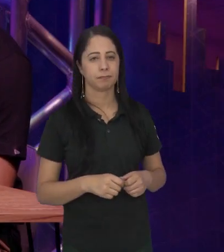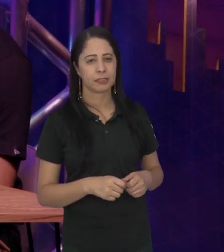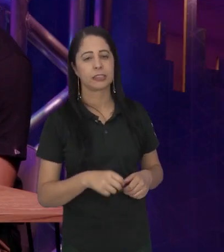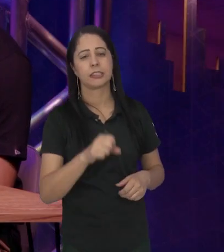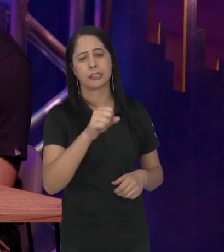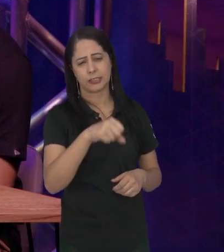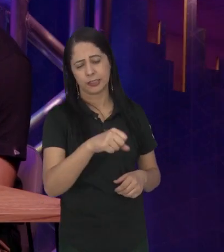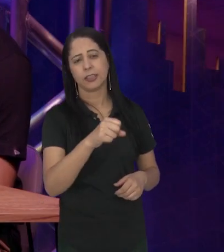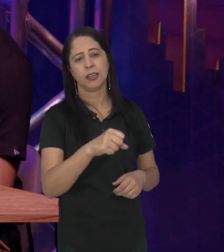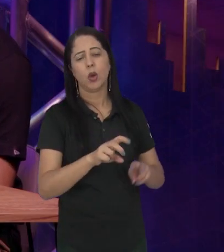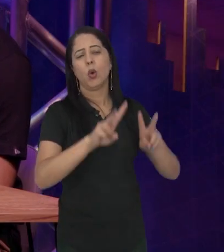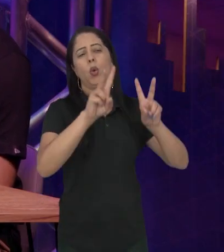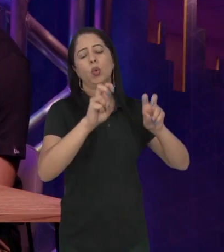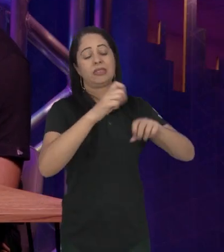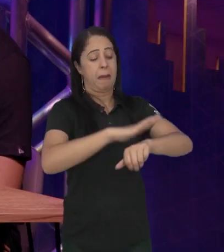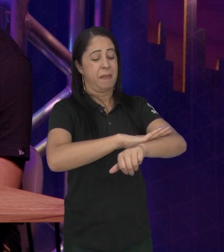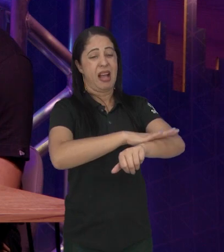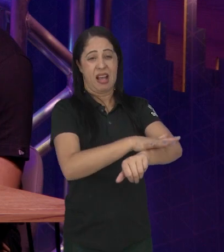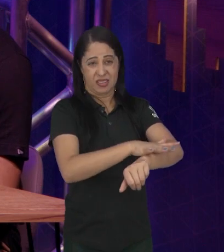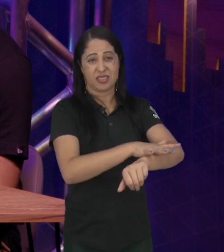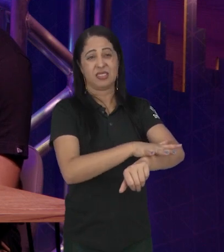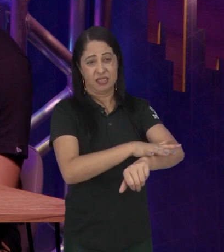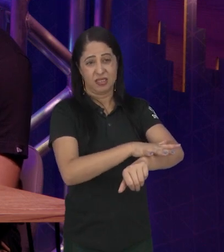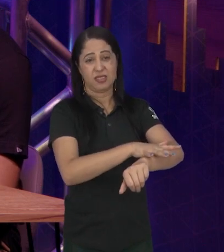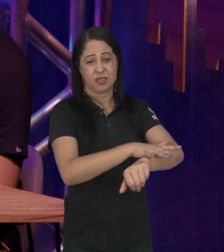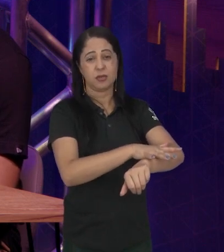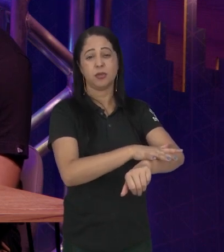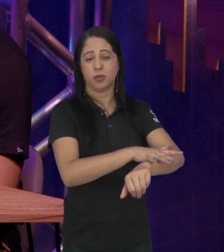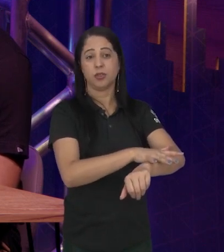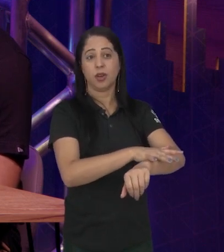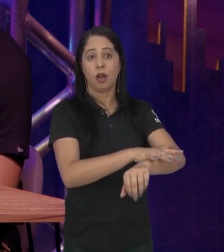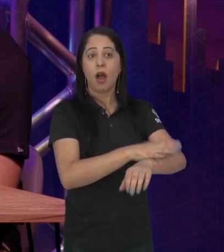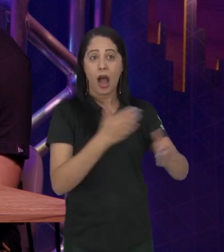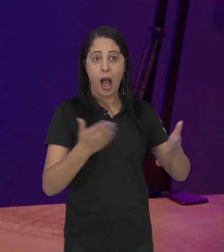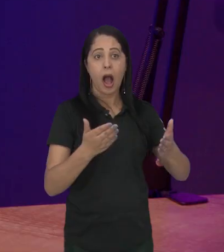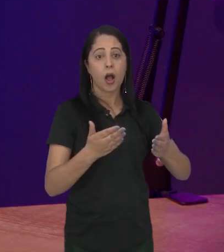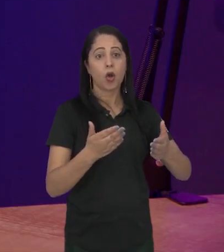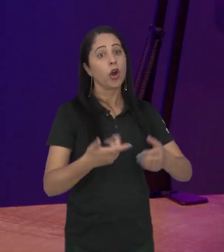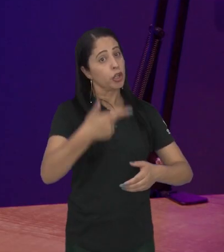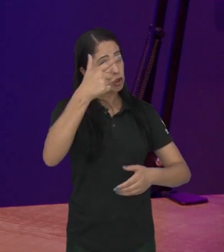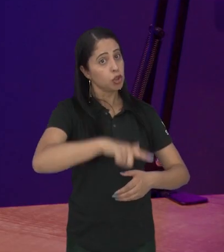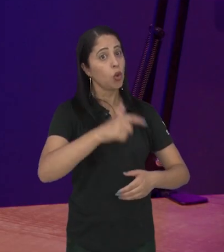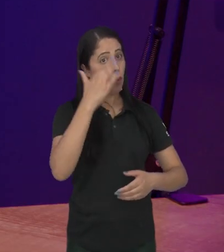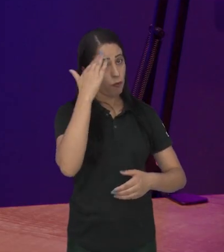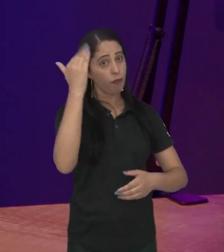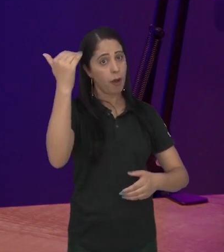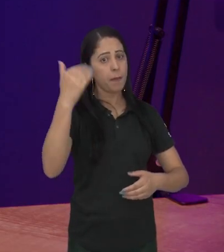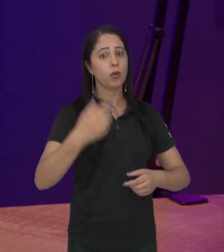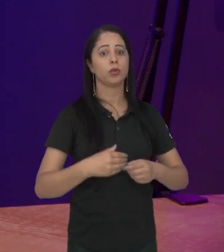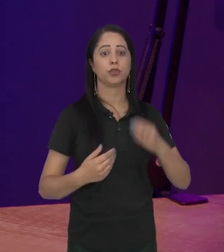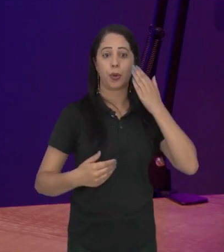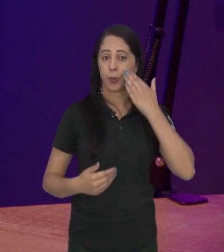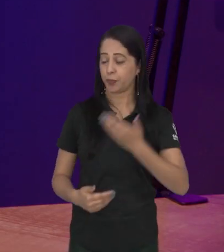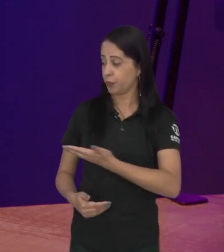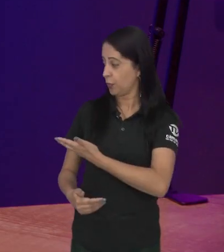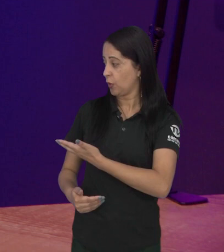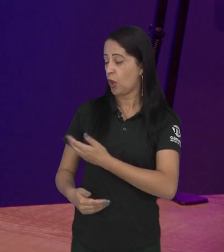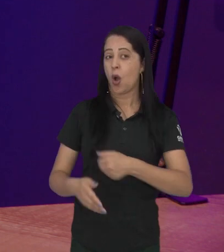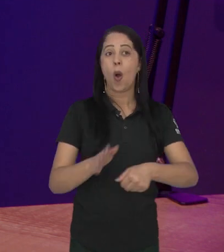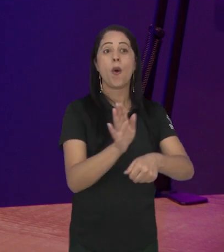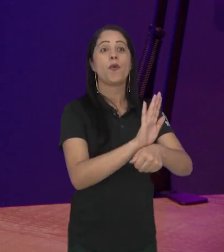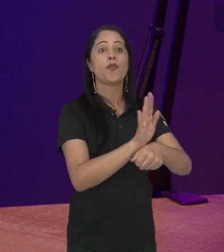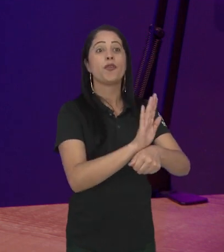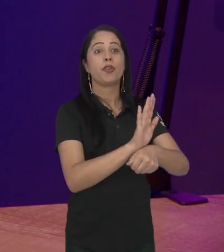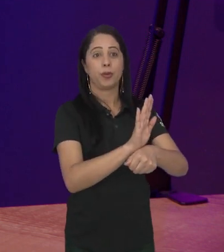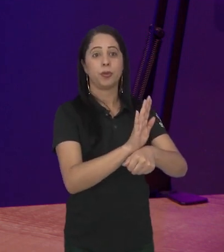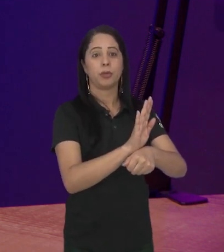de racismo e tudo mais voltou muito com Moonlight também, porque foi no ano que falaram o